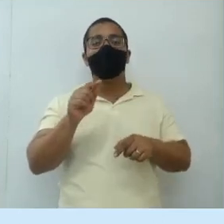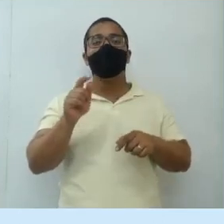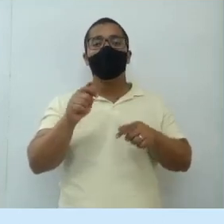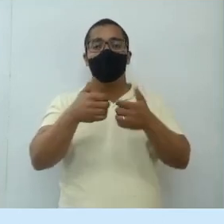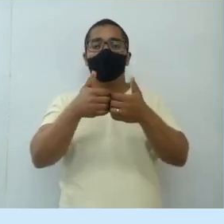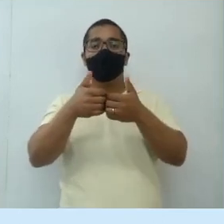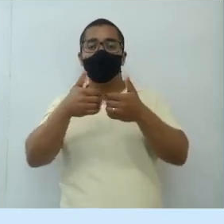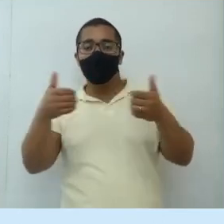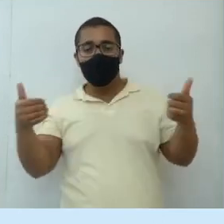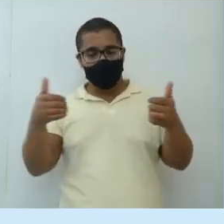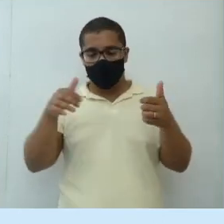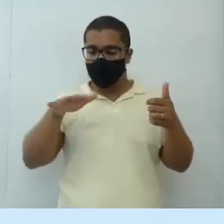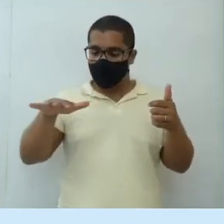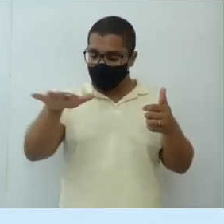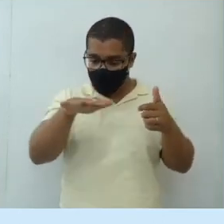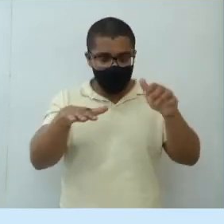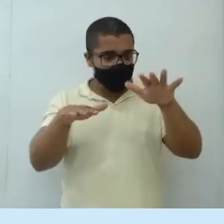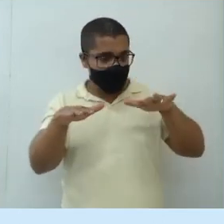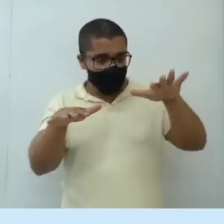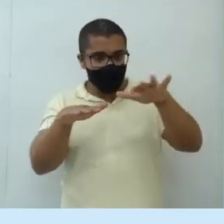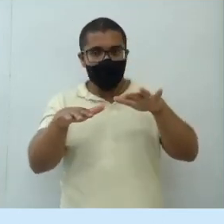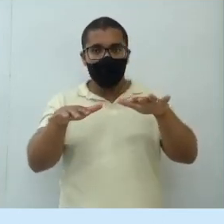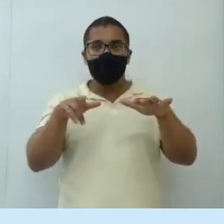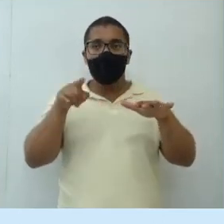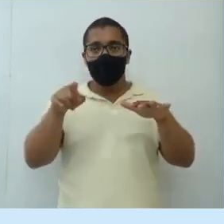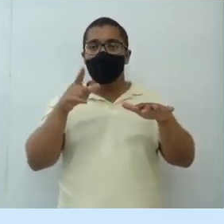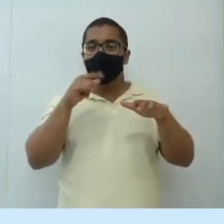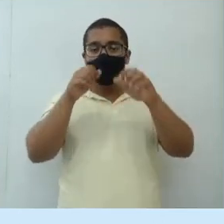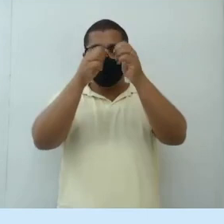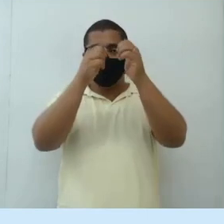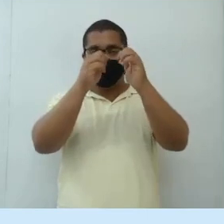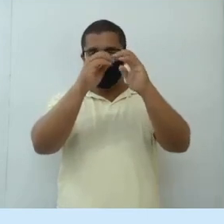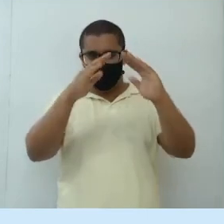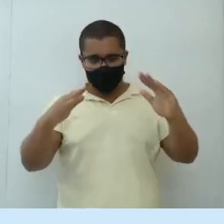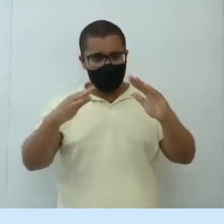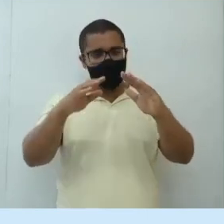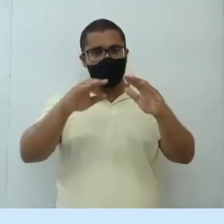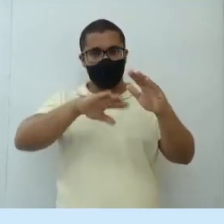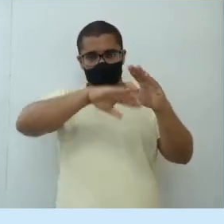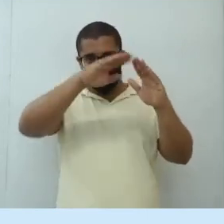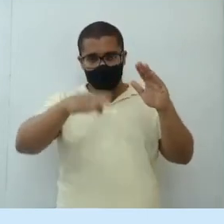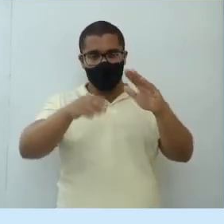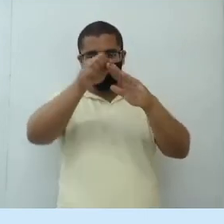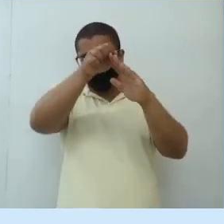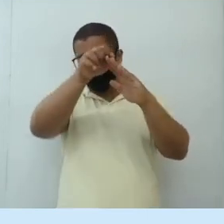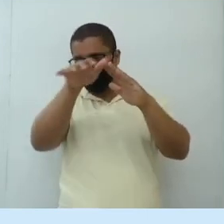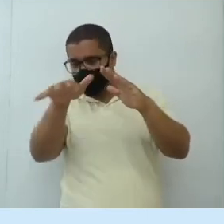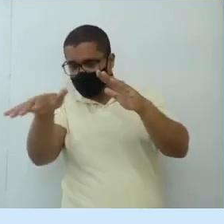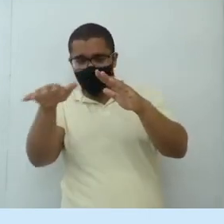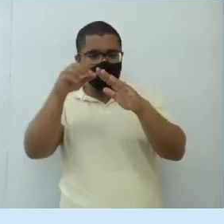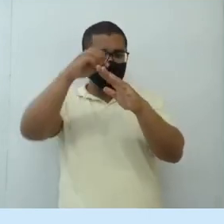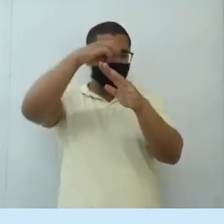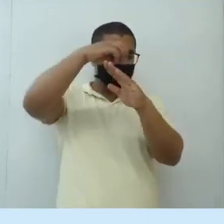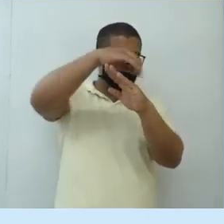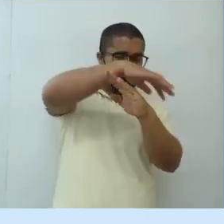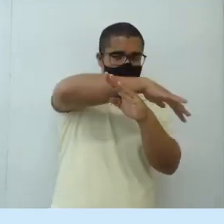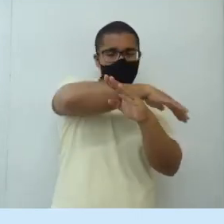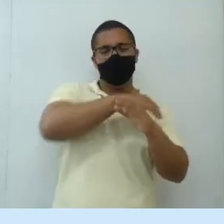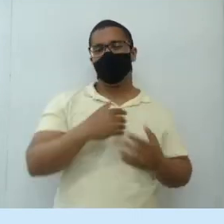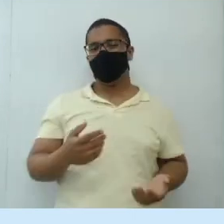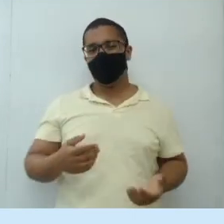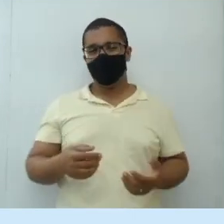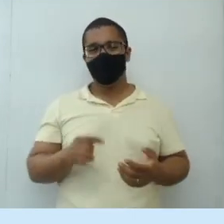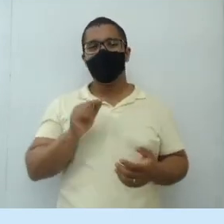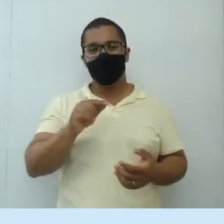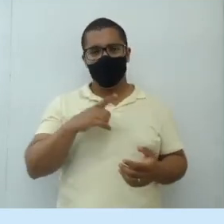dividir as áreas E aí o a parte escura para uma bacia e outra para uma outra bacia E essas